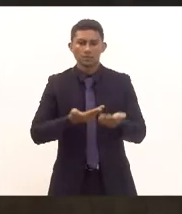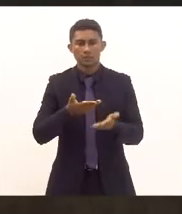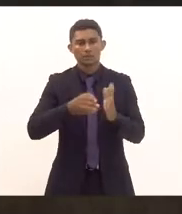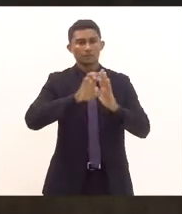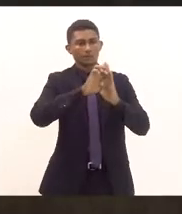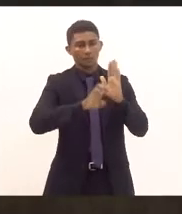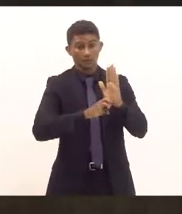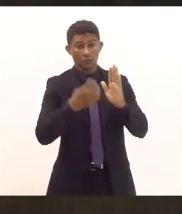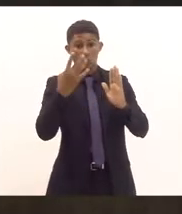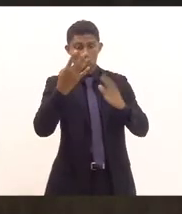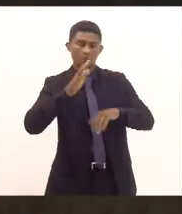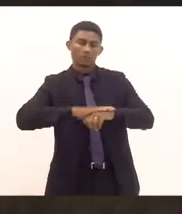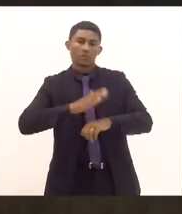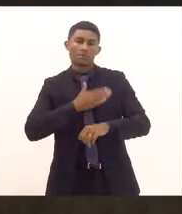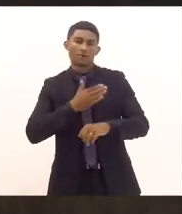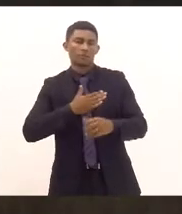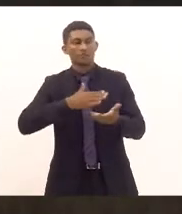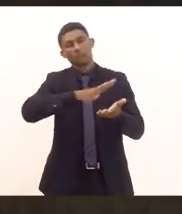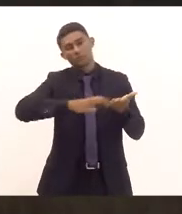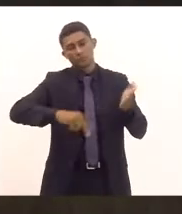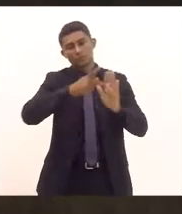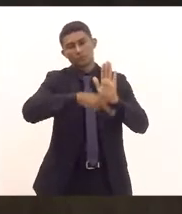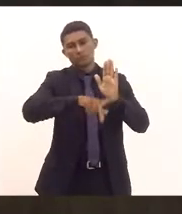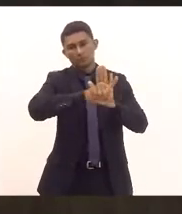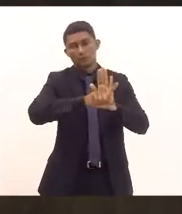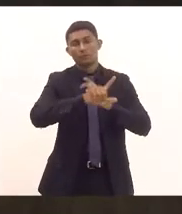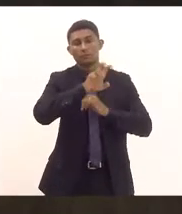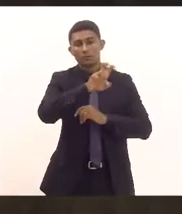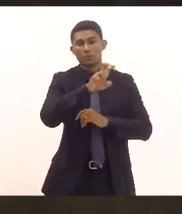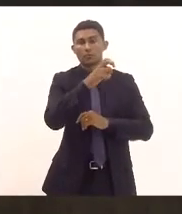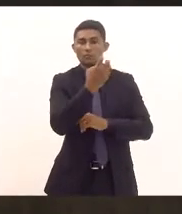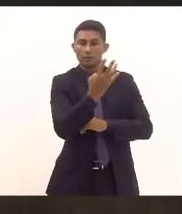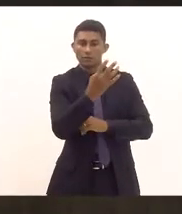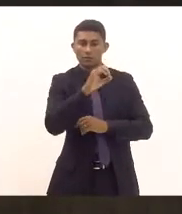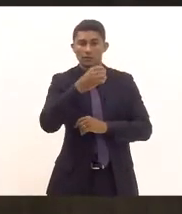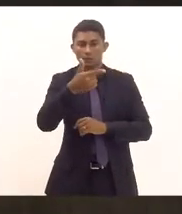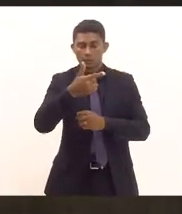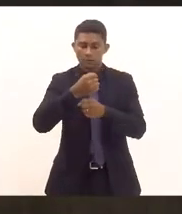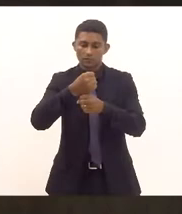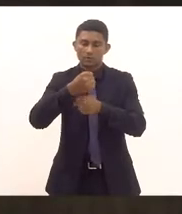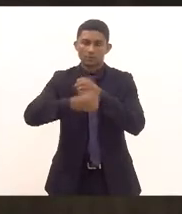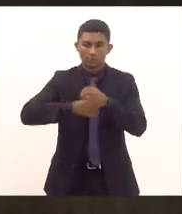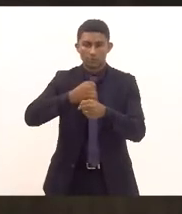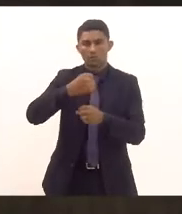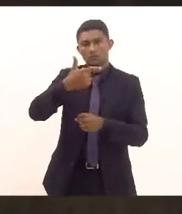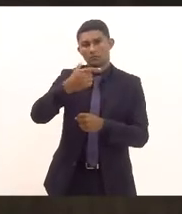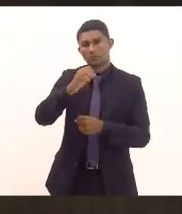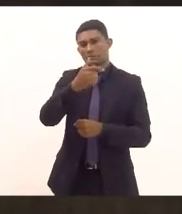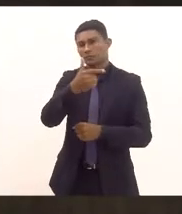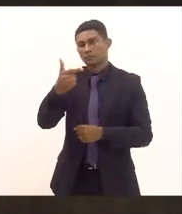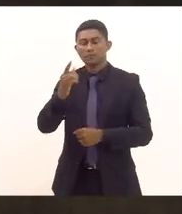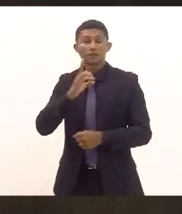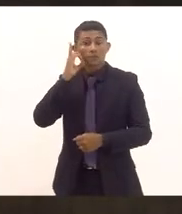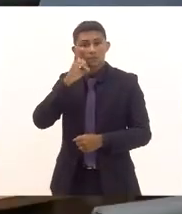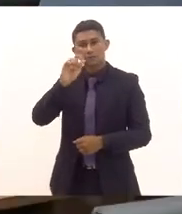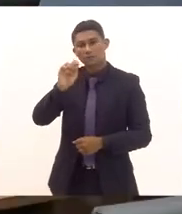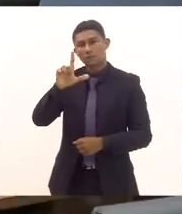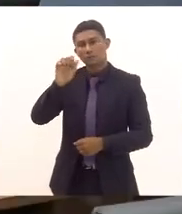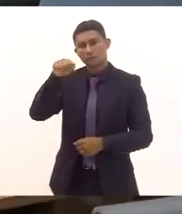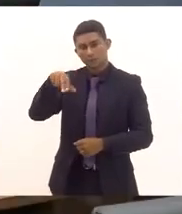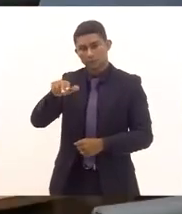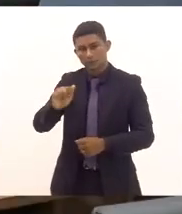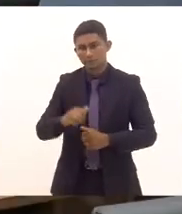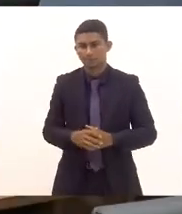das quatro emendas ao PL 5402 de 22 de autoria da deputada lá na paz